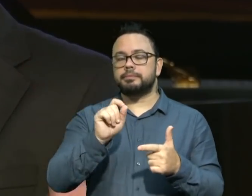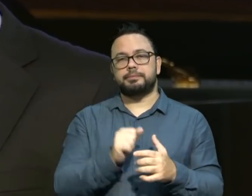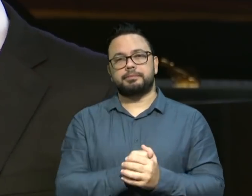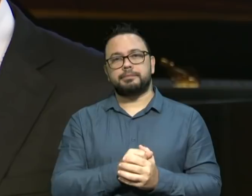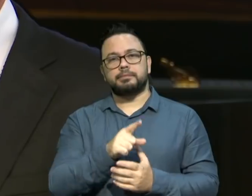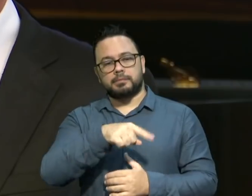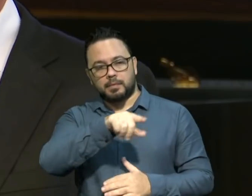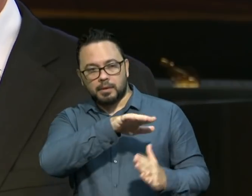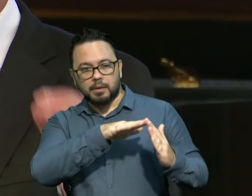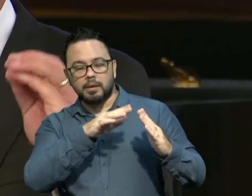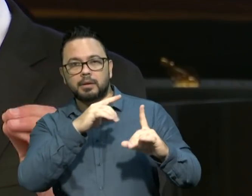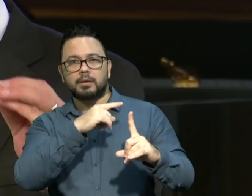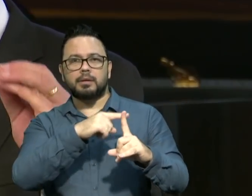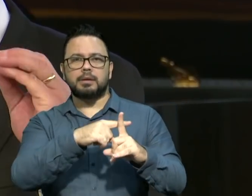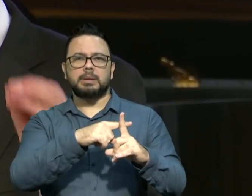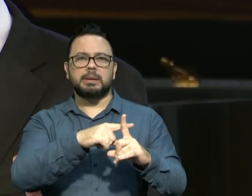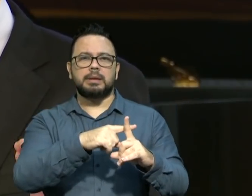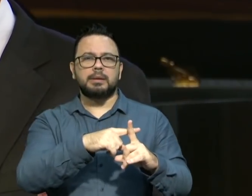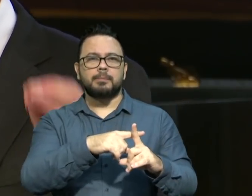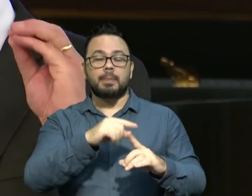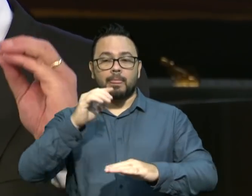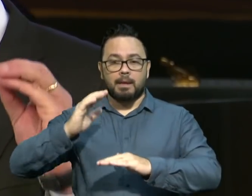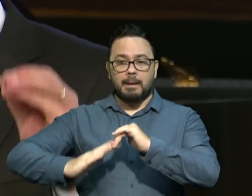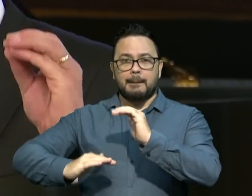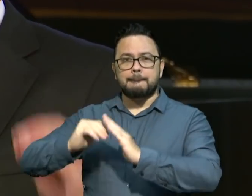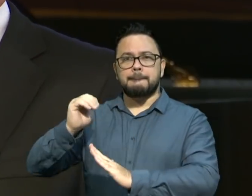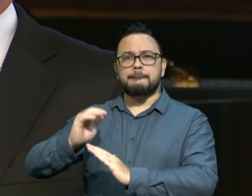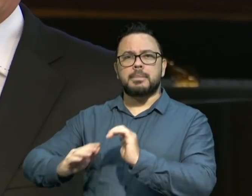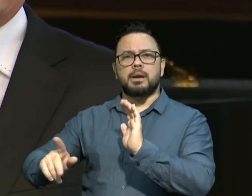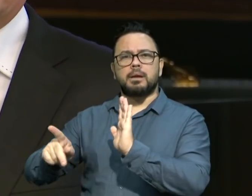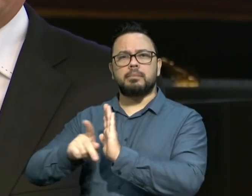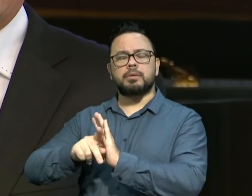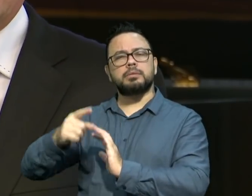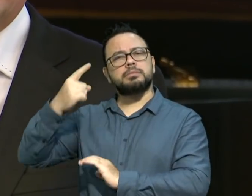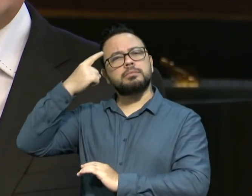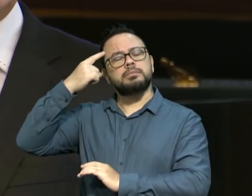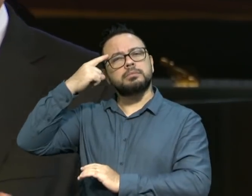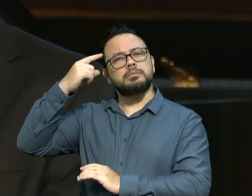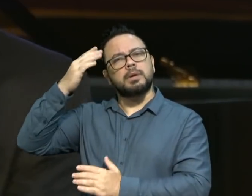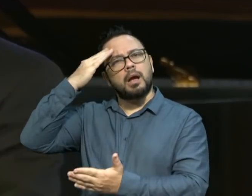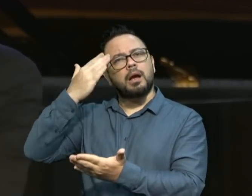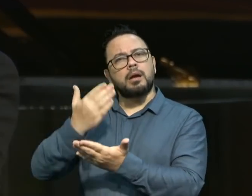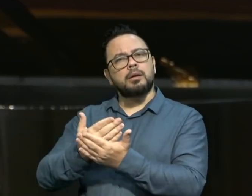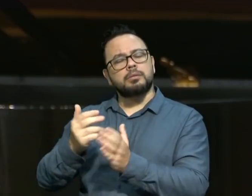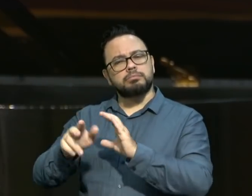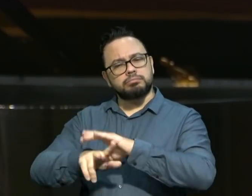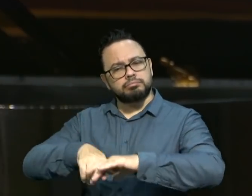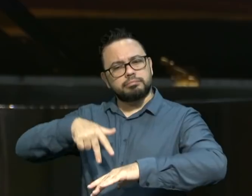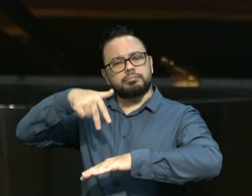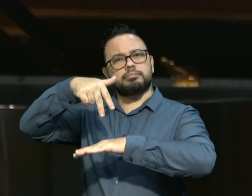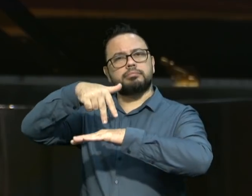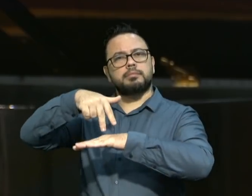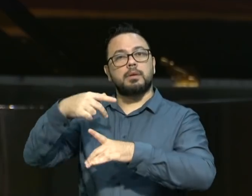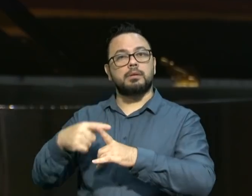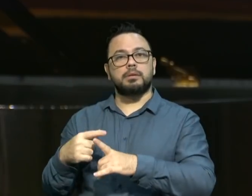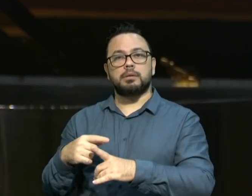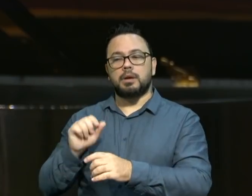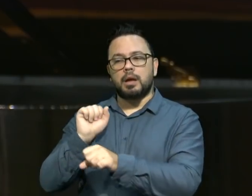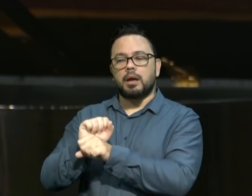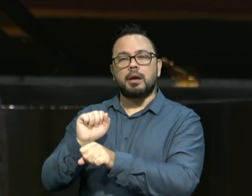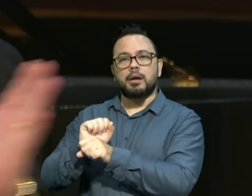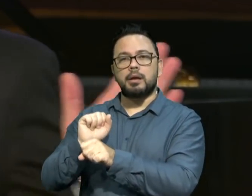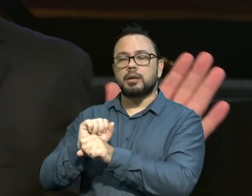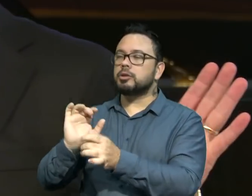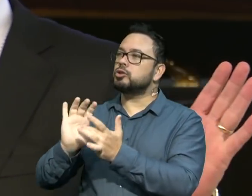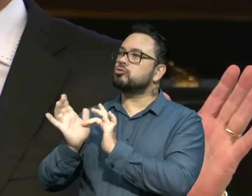deixaram derreter de viver a prática da doutrina da Ressurreição porque esperavam a volta de Jesus para aqueles dias